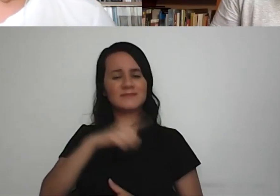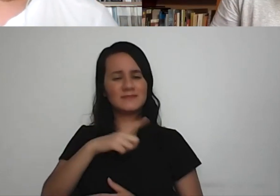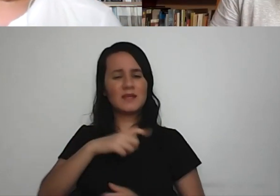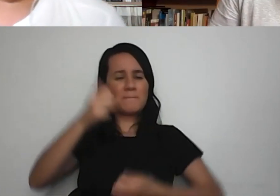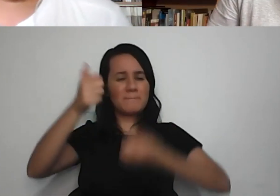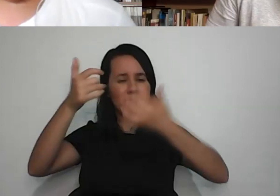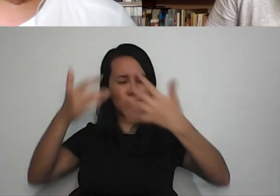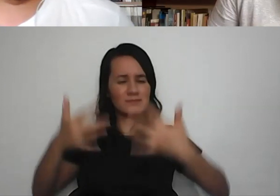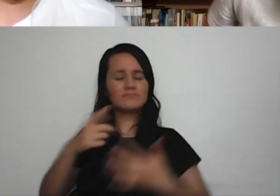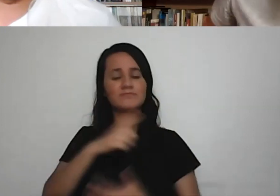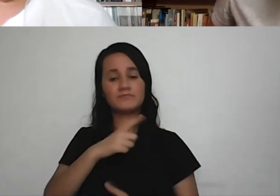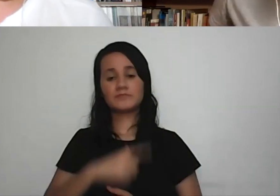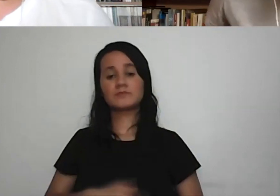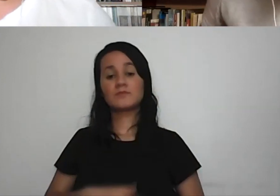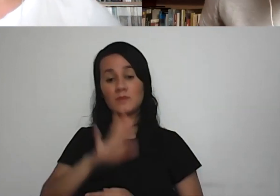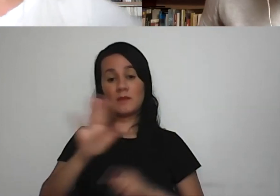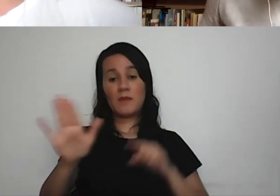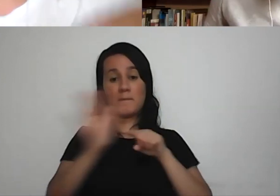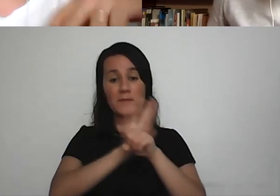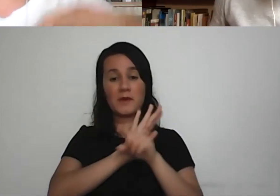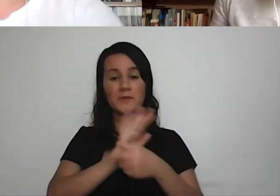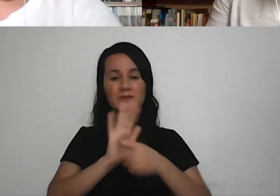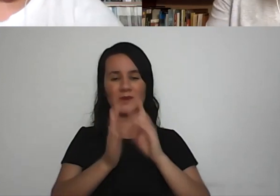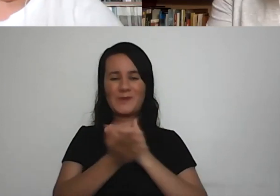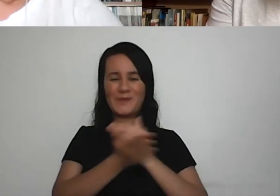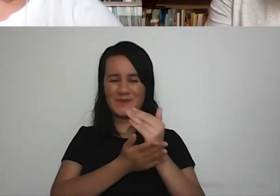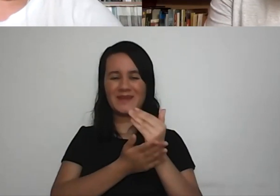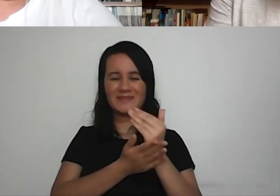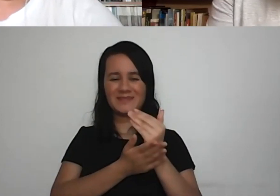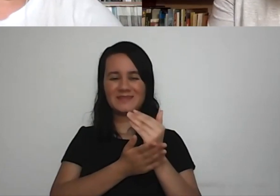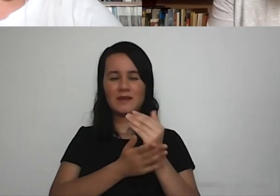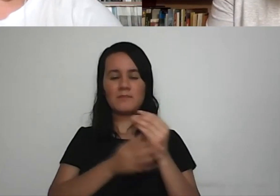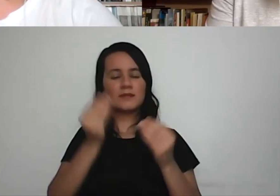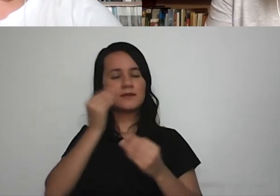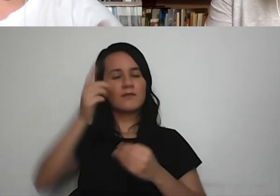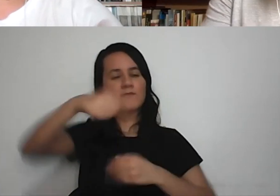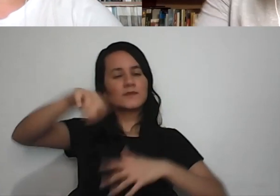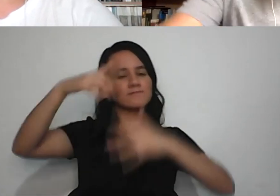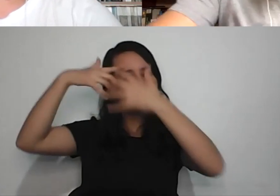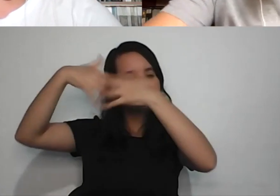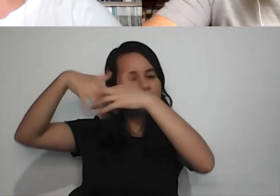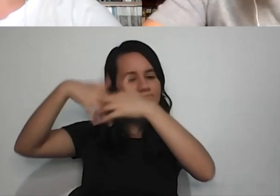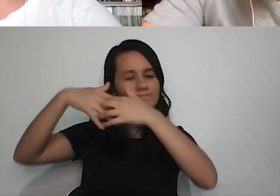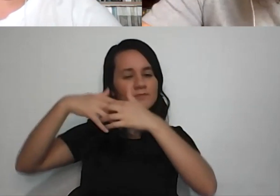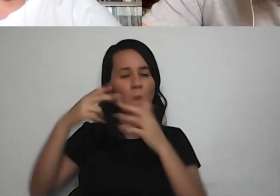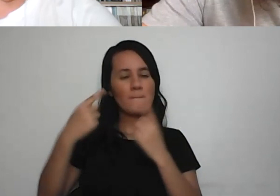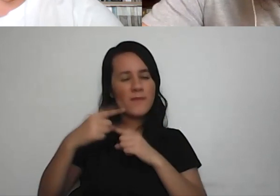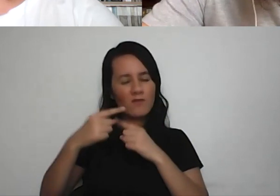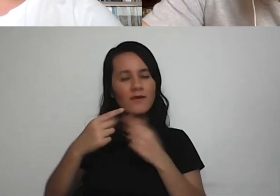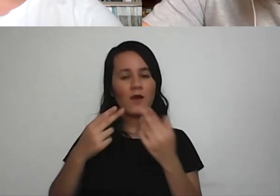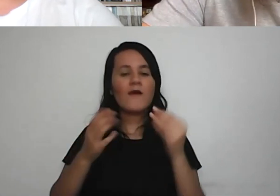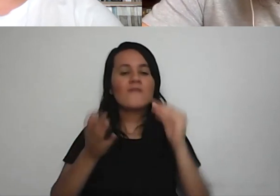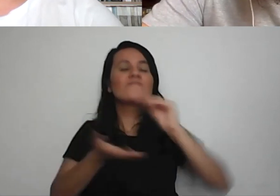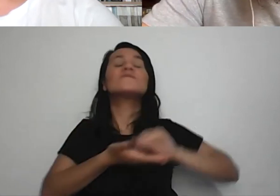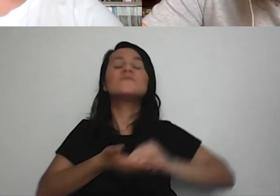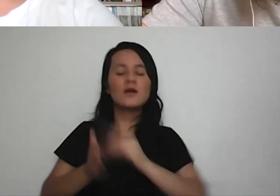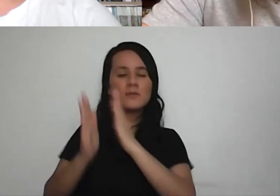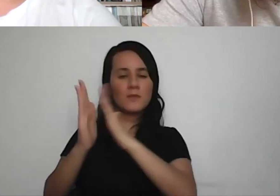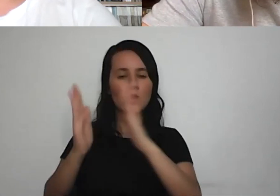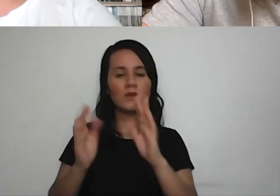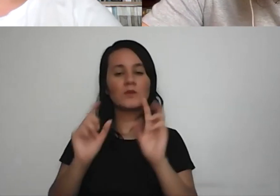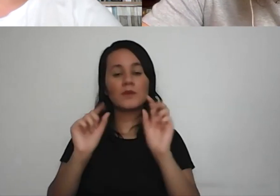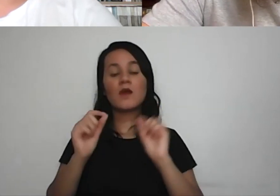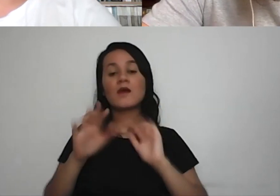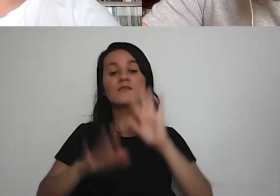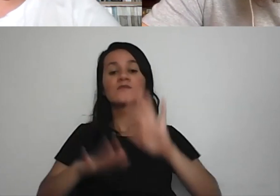também... a pergunta que eu tinha feito inicialmente, né, para provocar, né, falando sobre o que falta na biblioteca, é porque eu acho que isso toca